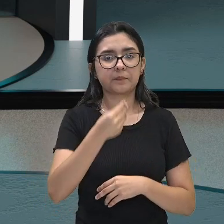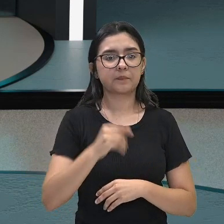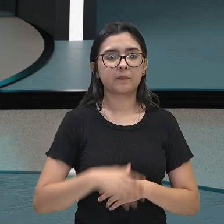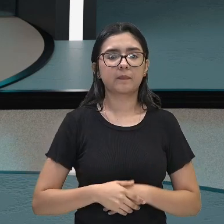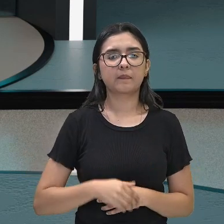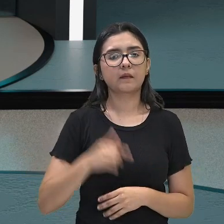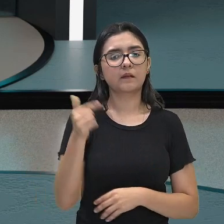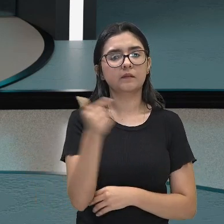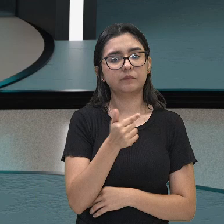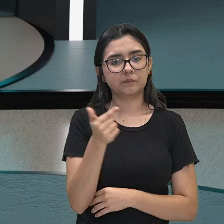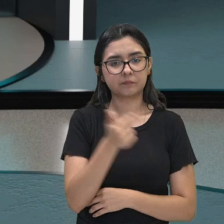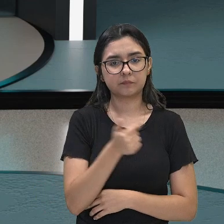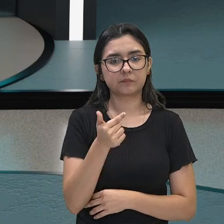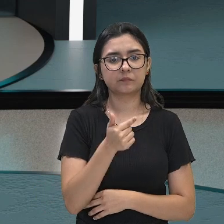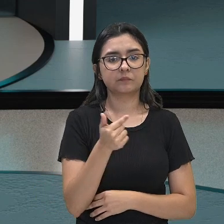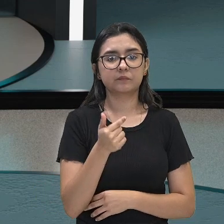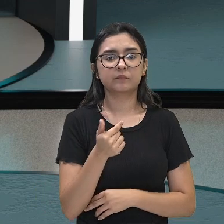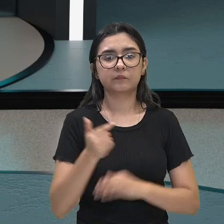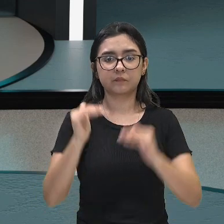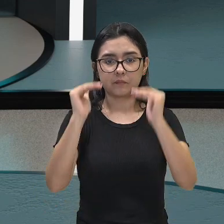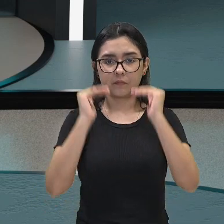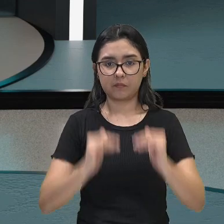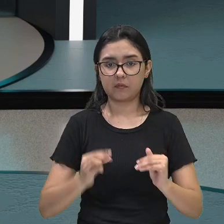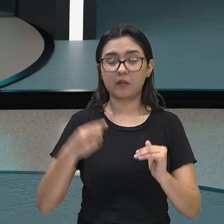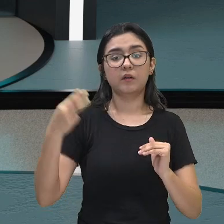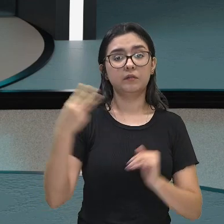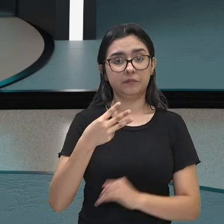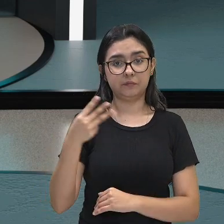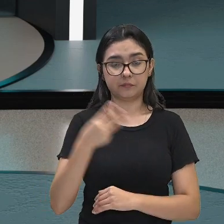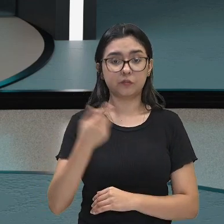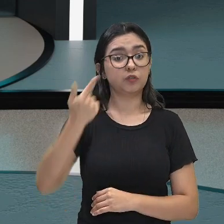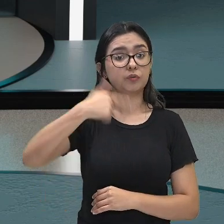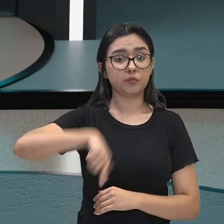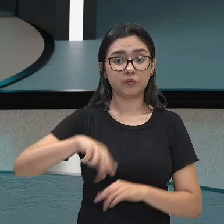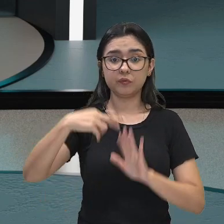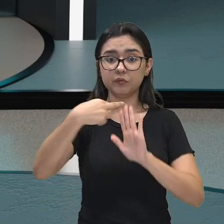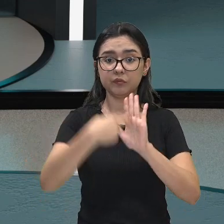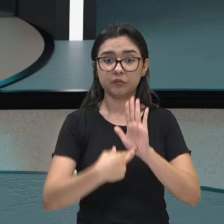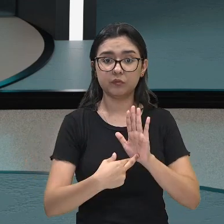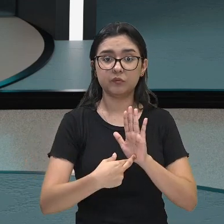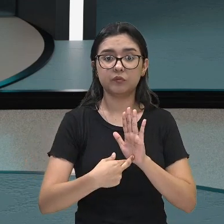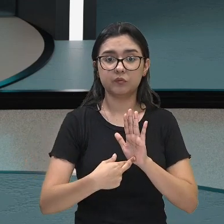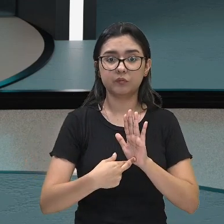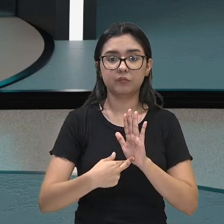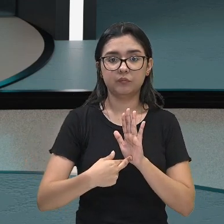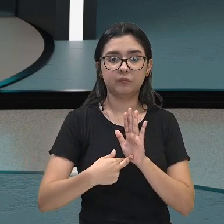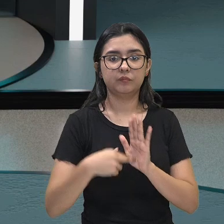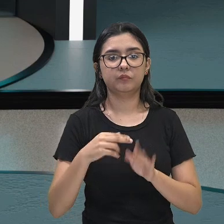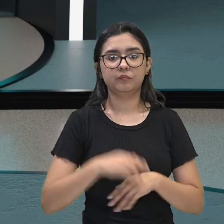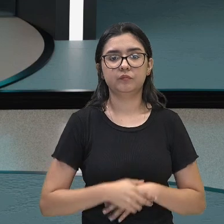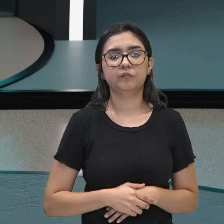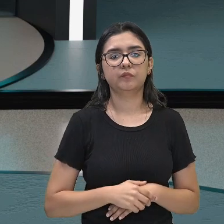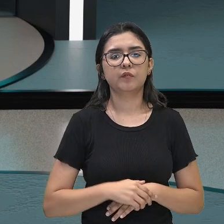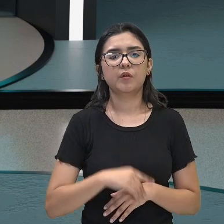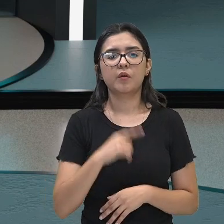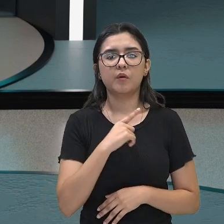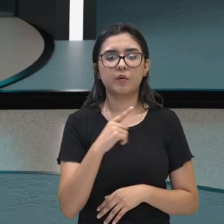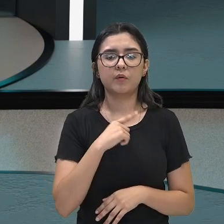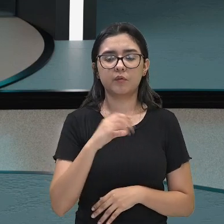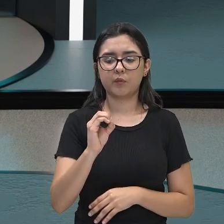segundo, segunda. No terceiro, essa regra vai se repetir. Terceiro. Eu tiro o O,